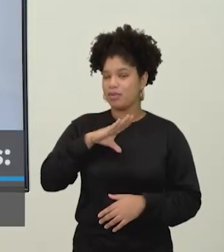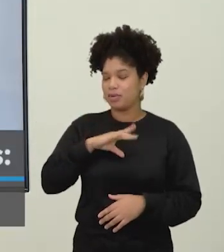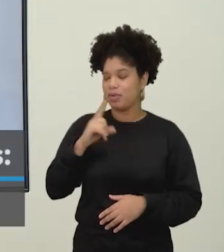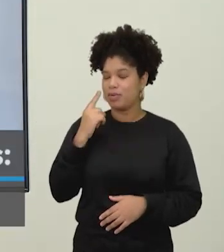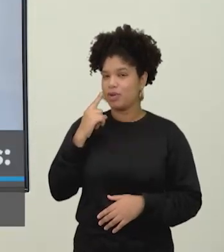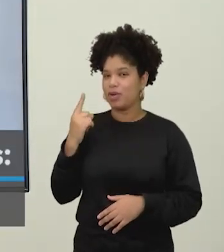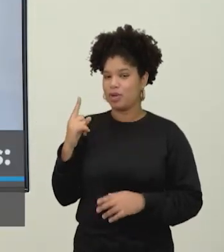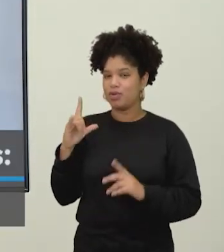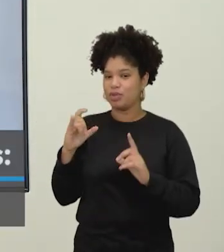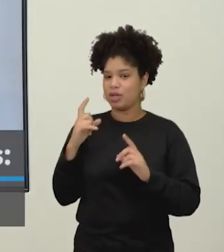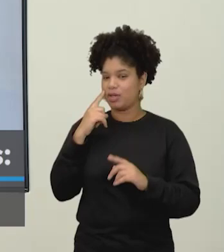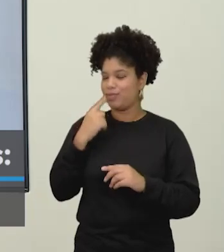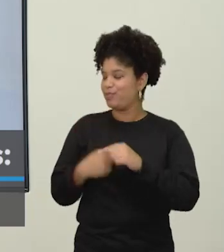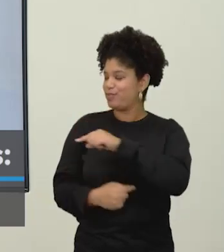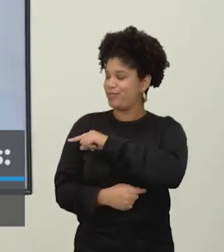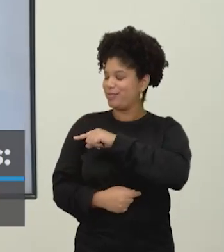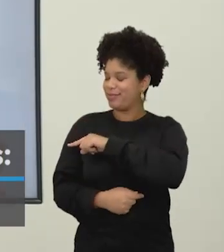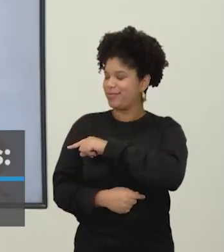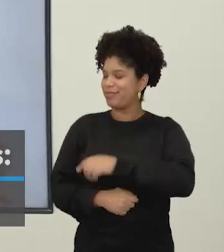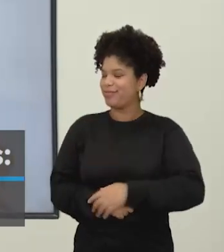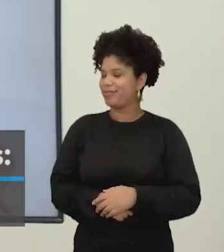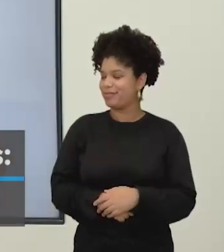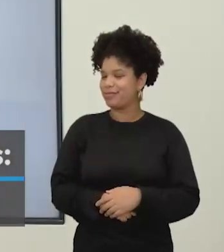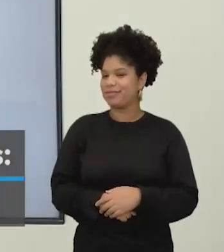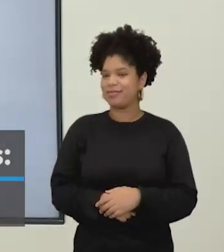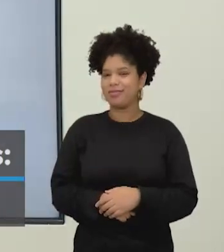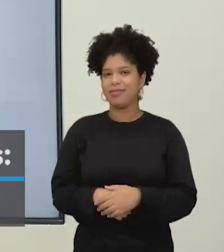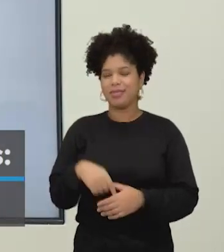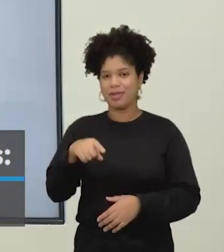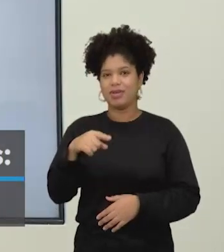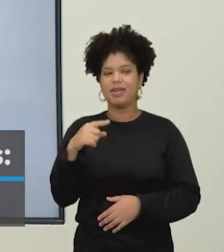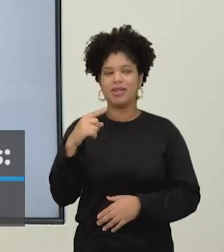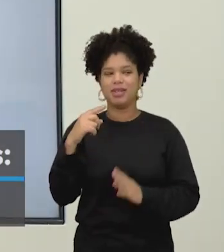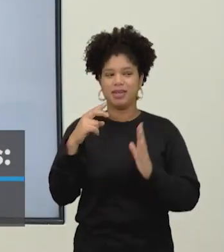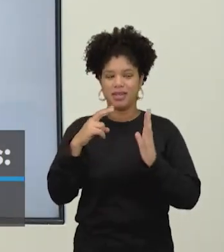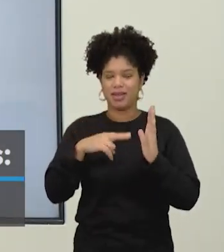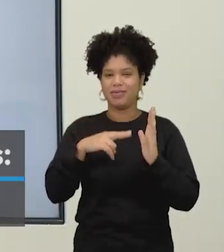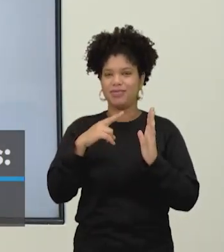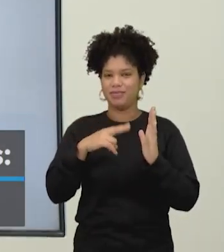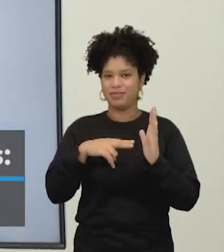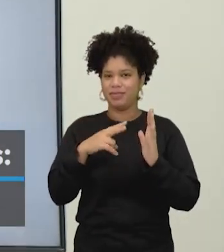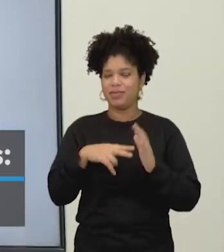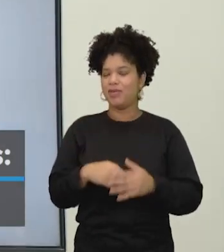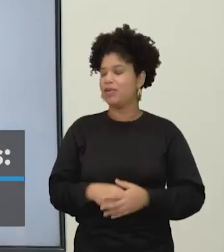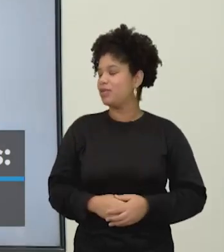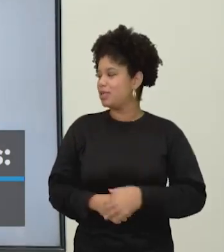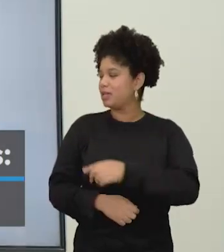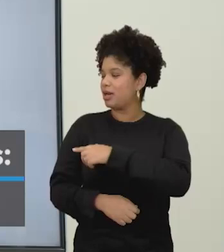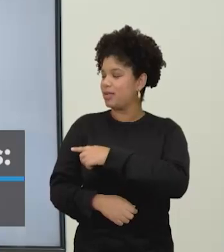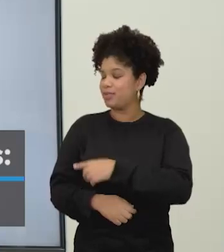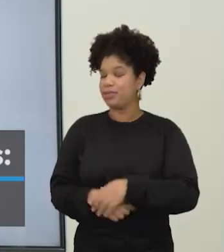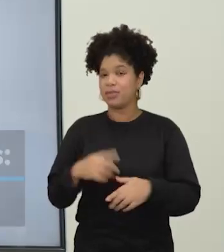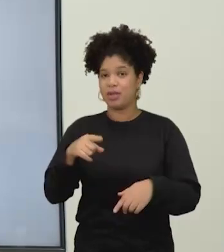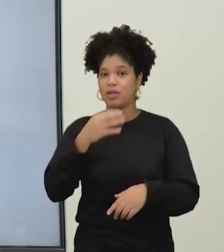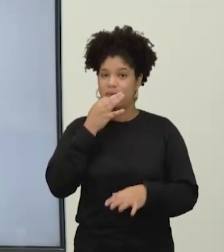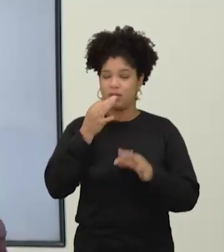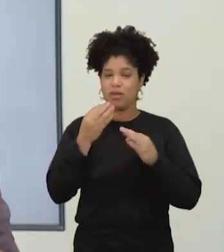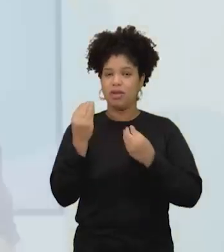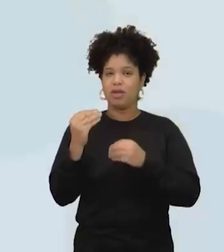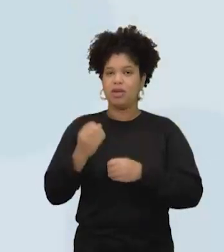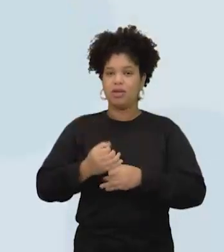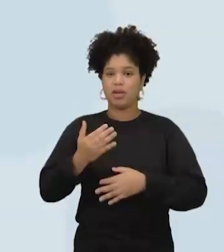_ EM, tá bom? Isso aqui, ó. Leia O Corvo e fala o que você achou. Agora vamos voltar pro